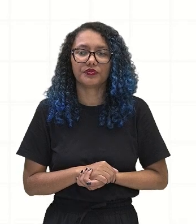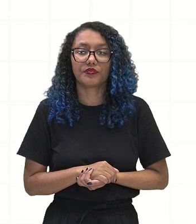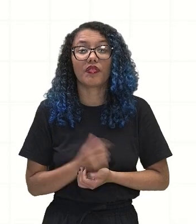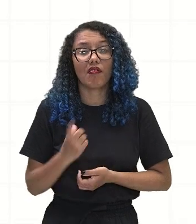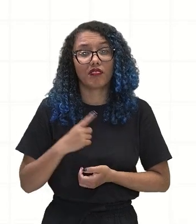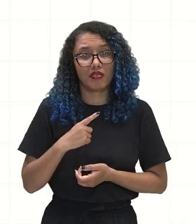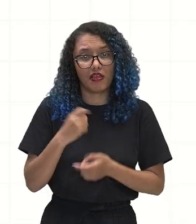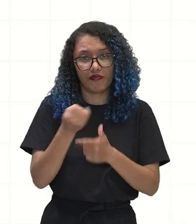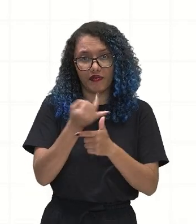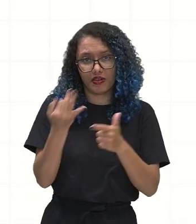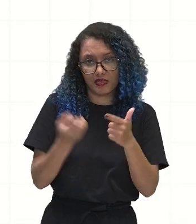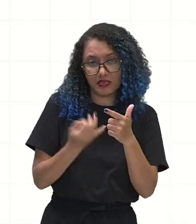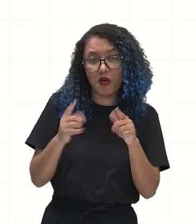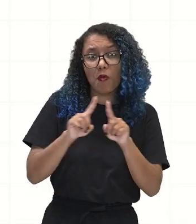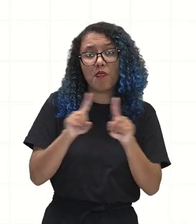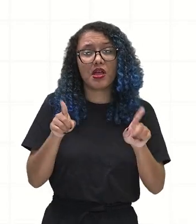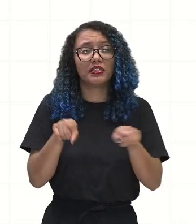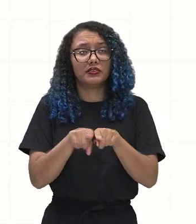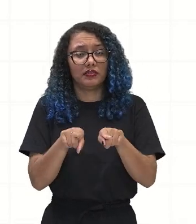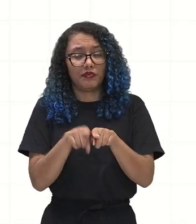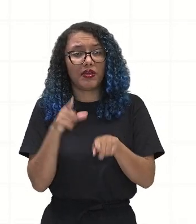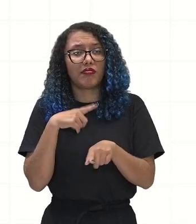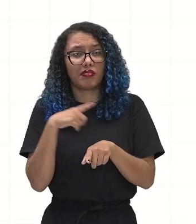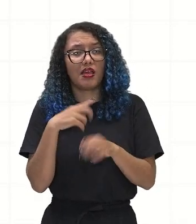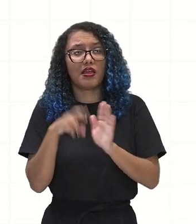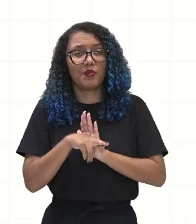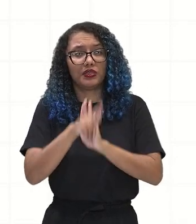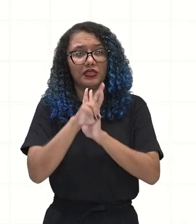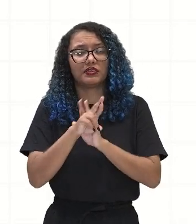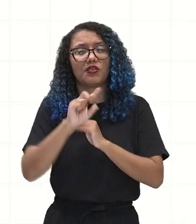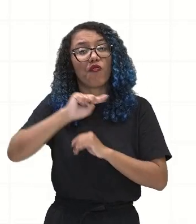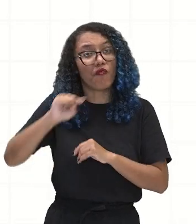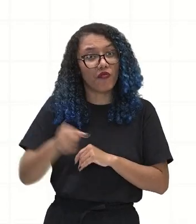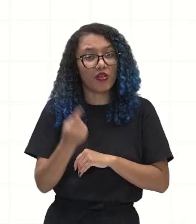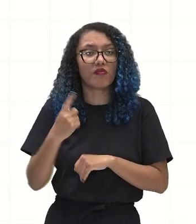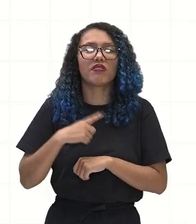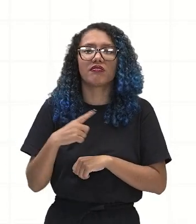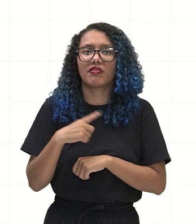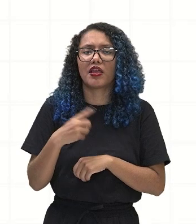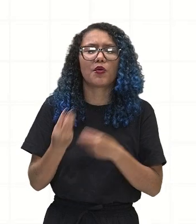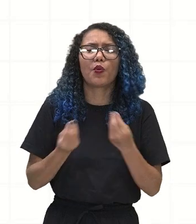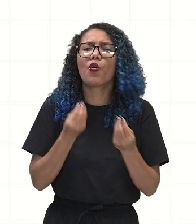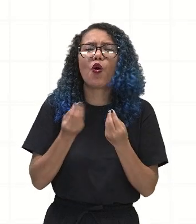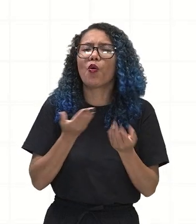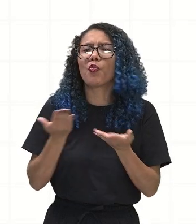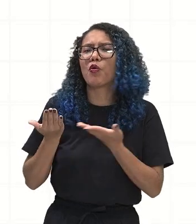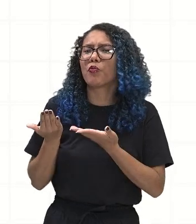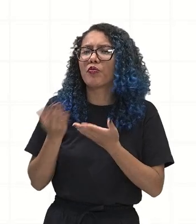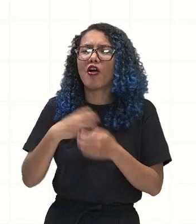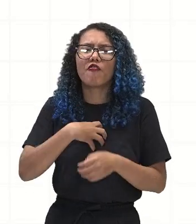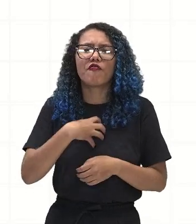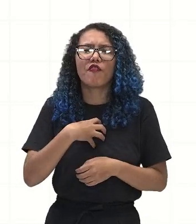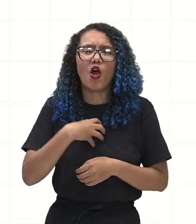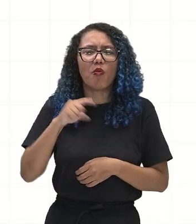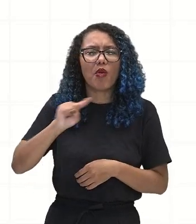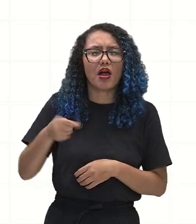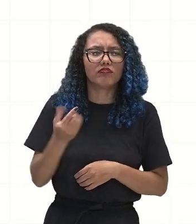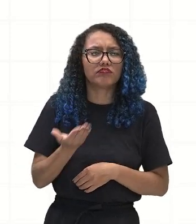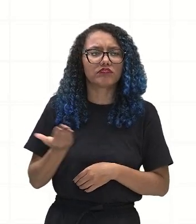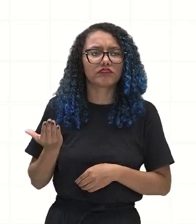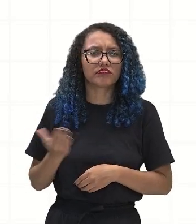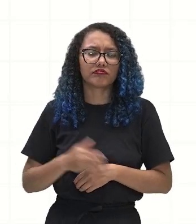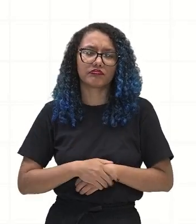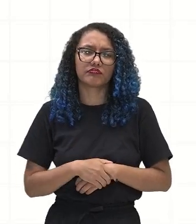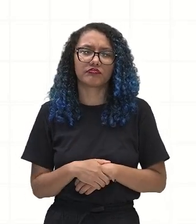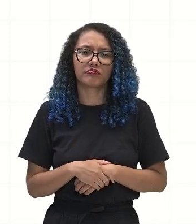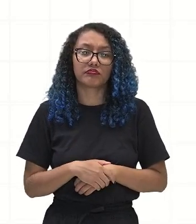posso colocar na forma decimal. Como é que é a sua leitura na forma decimal? Aqui nós temos as unidades, eu coloquei